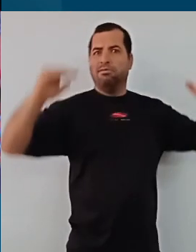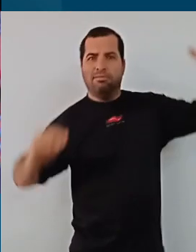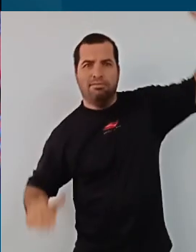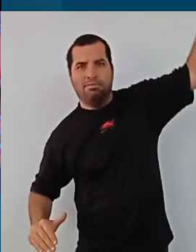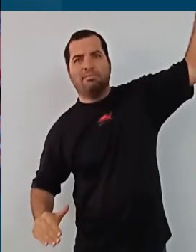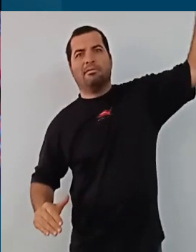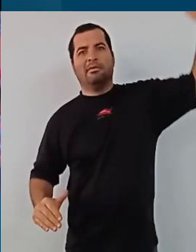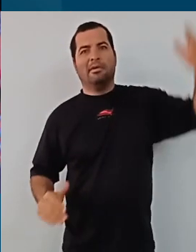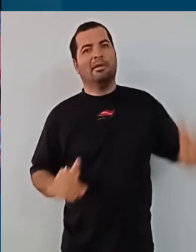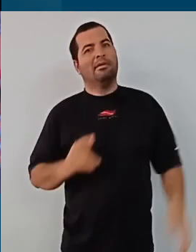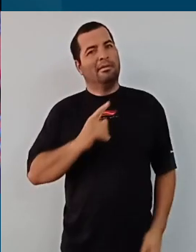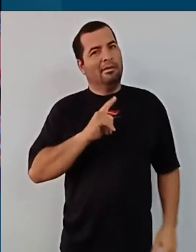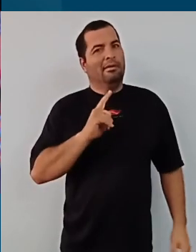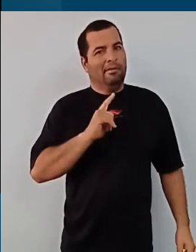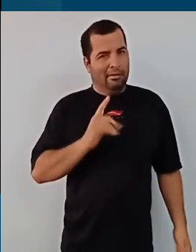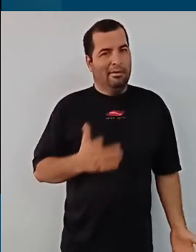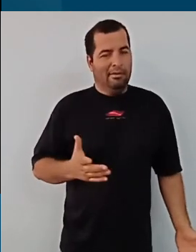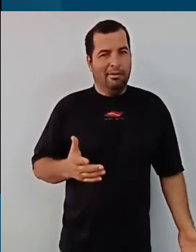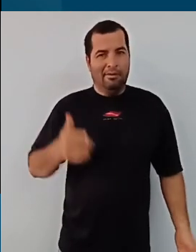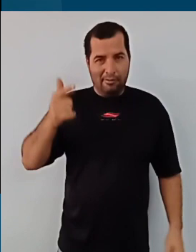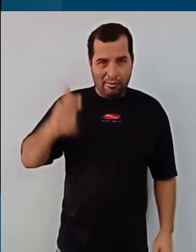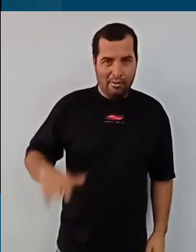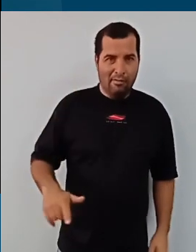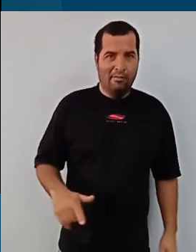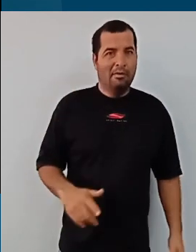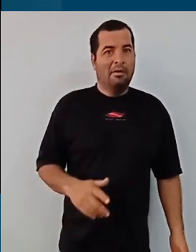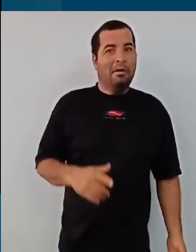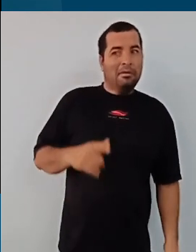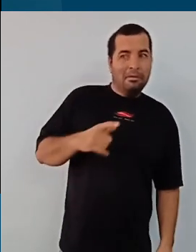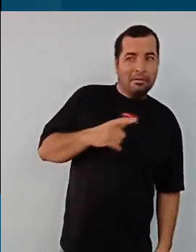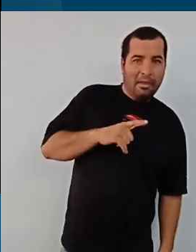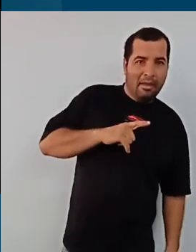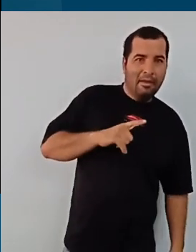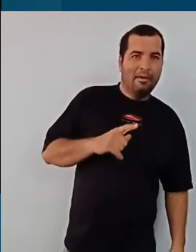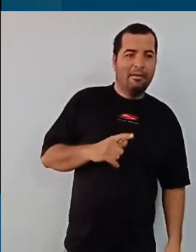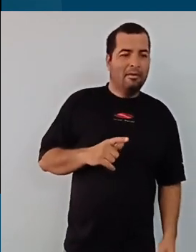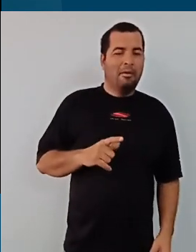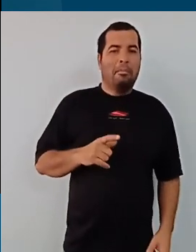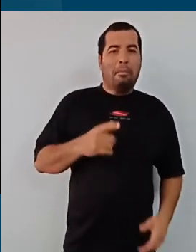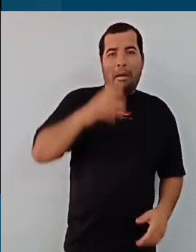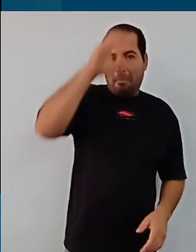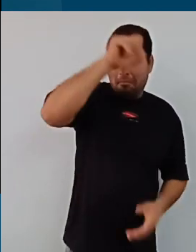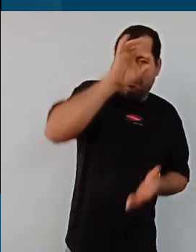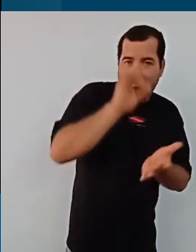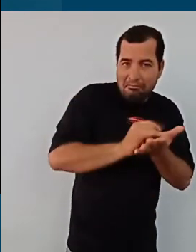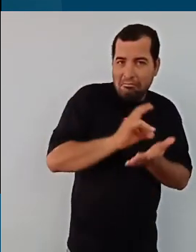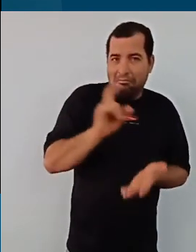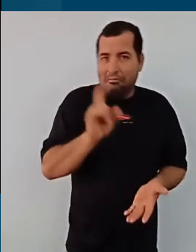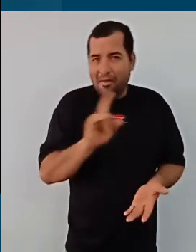vamos saber se esse pender da vara resulta em resultados de aprendizagem